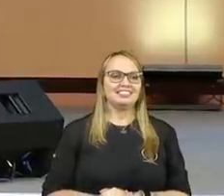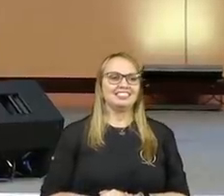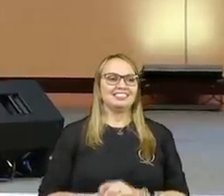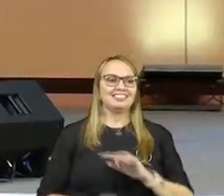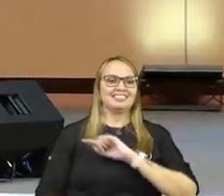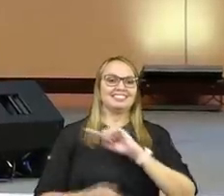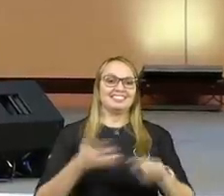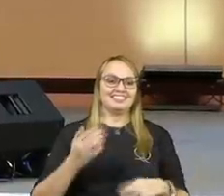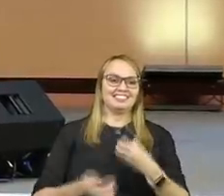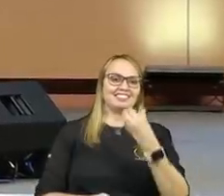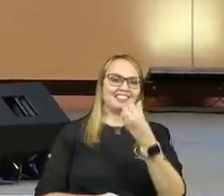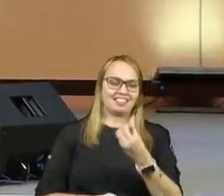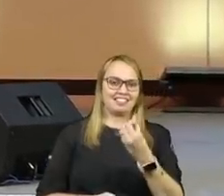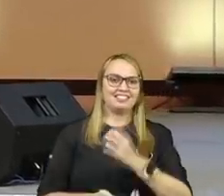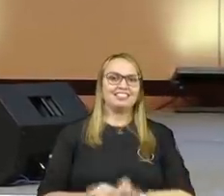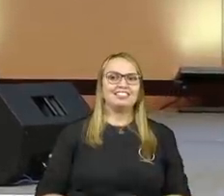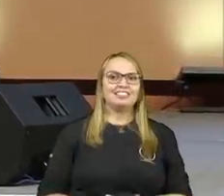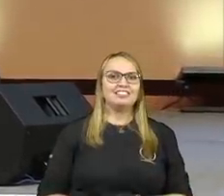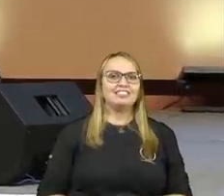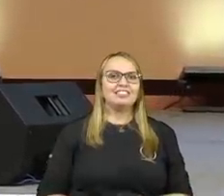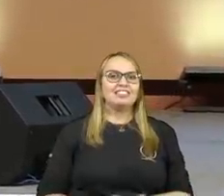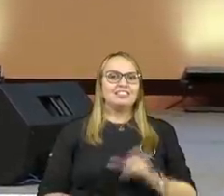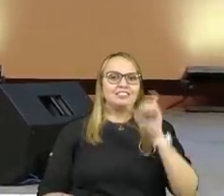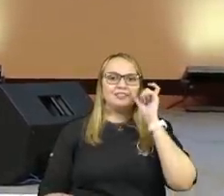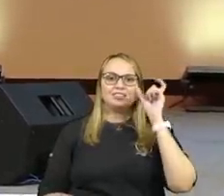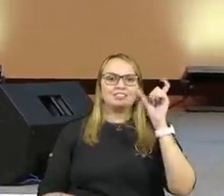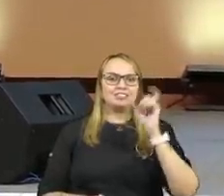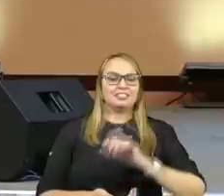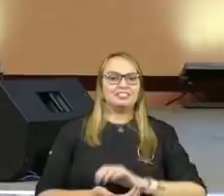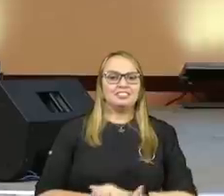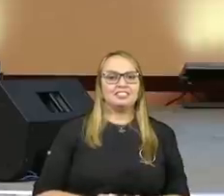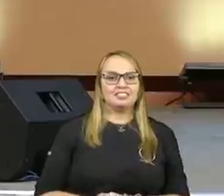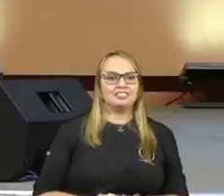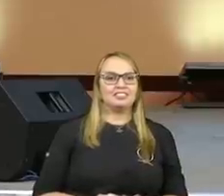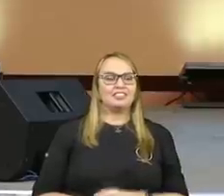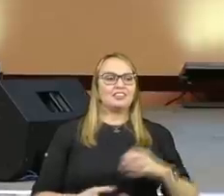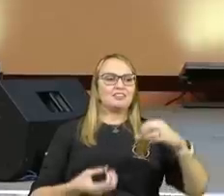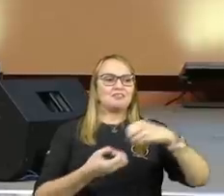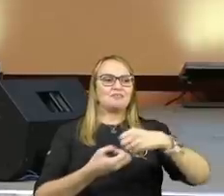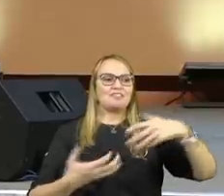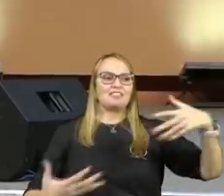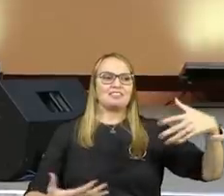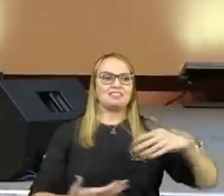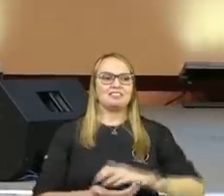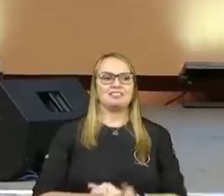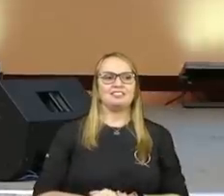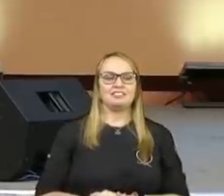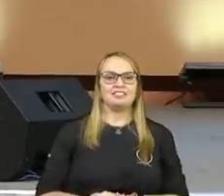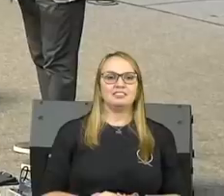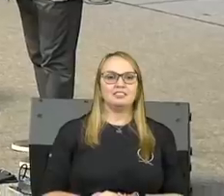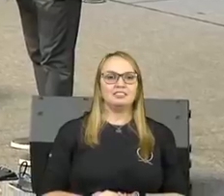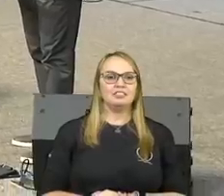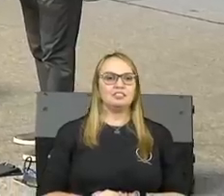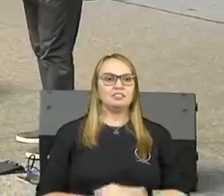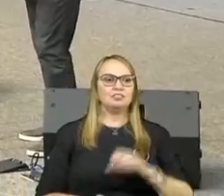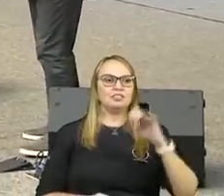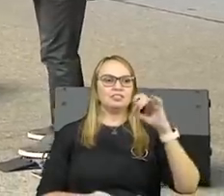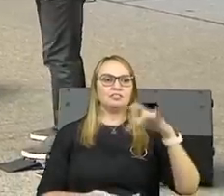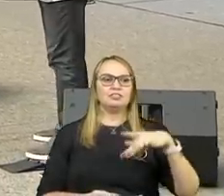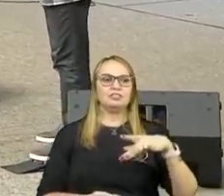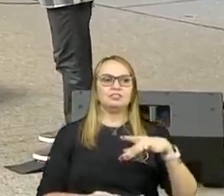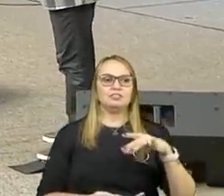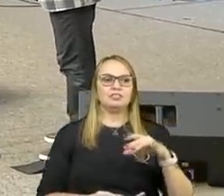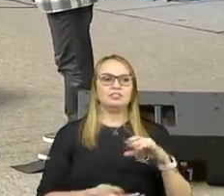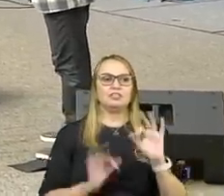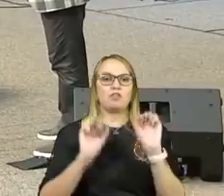Sexto, olha que coisa interessante, o milagre só termina